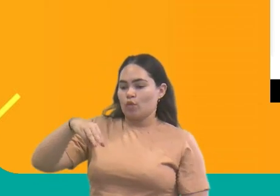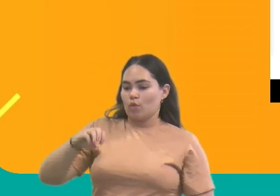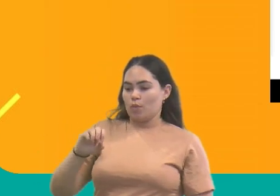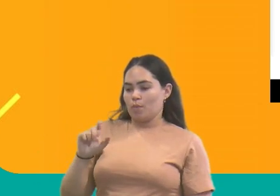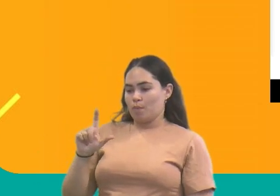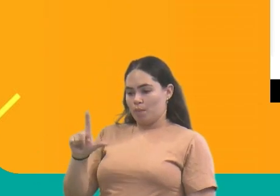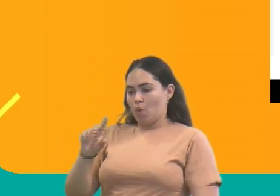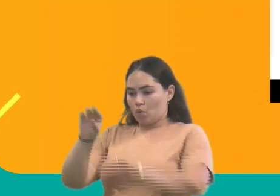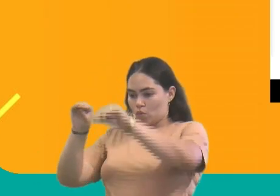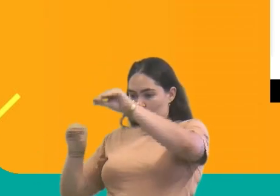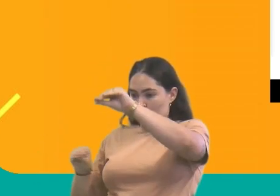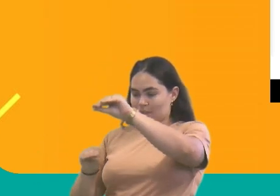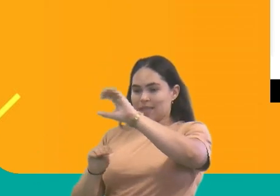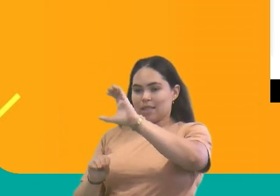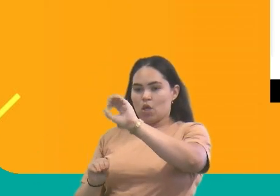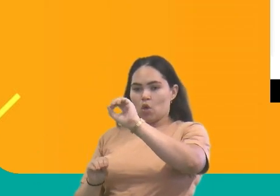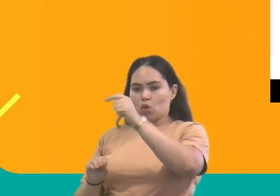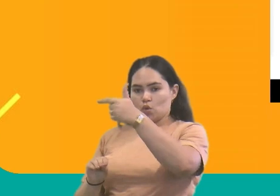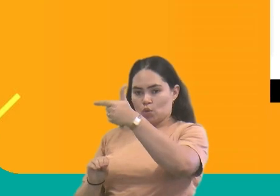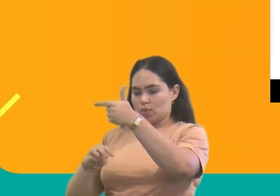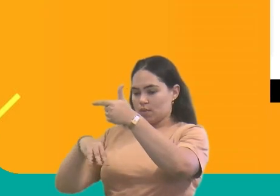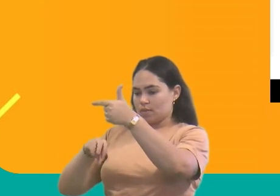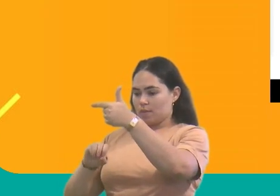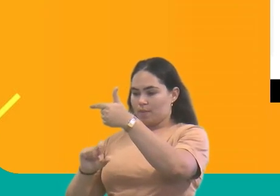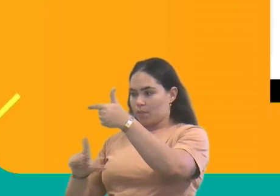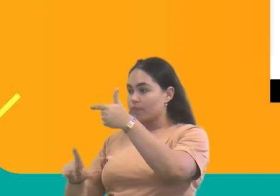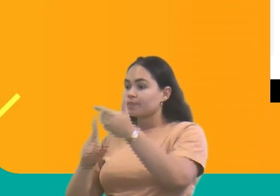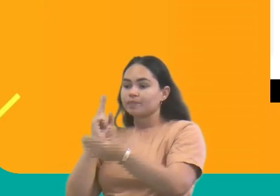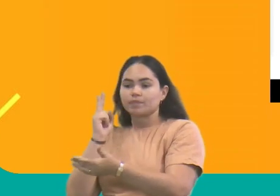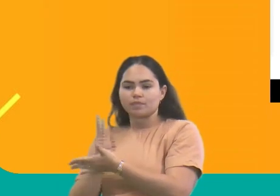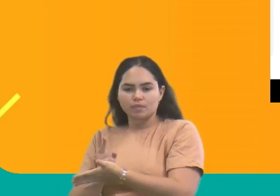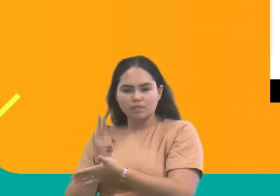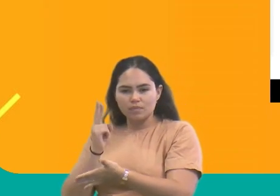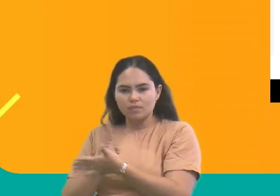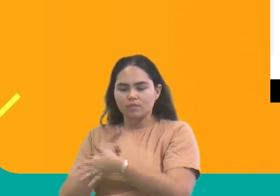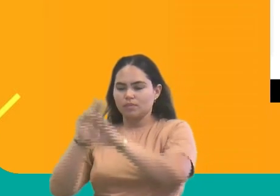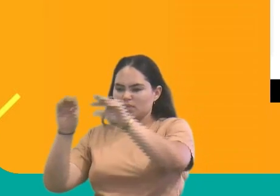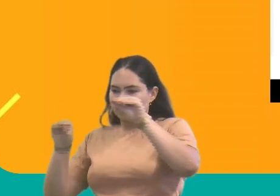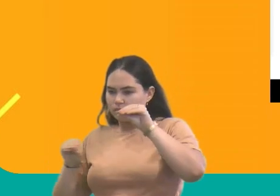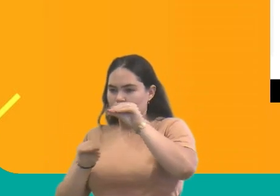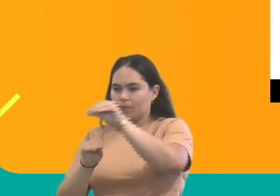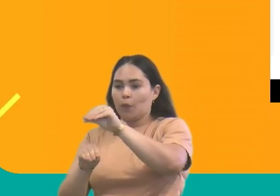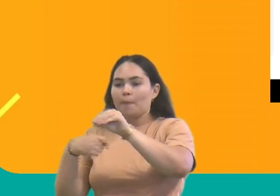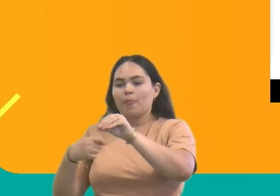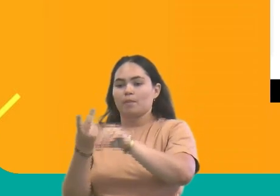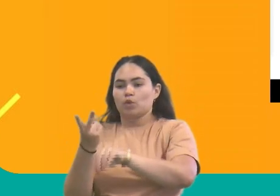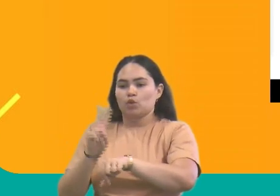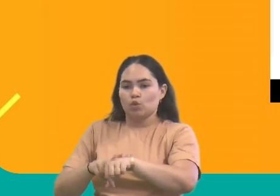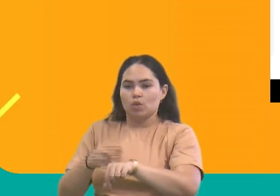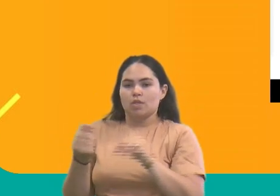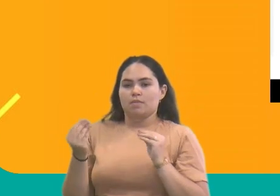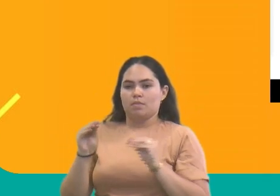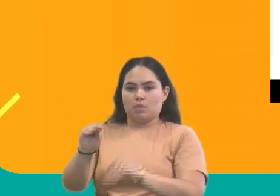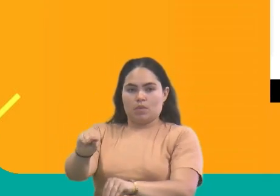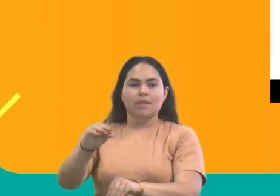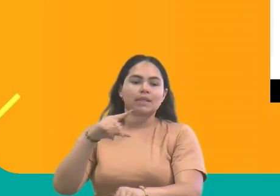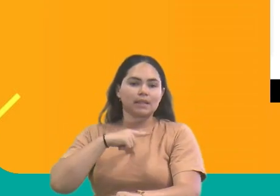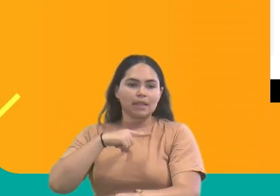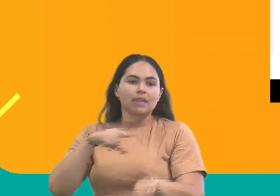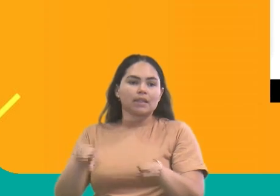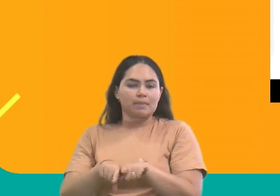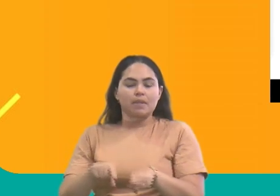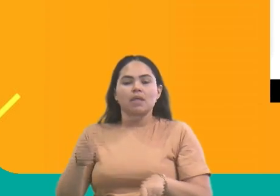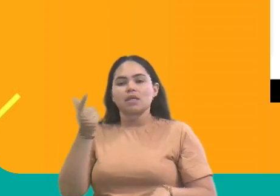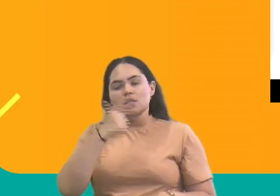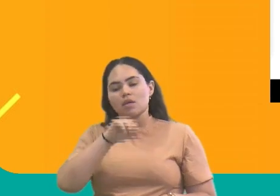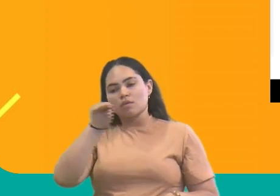debaixo do CO2. Sempre que você tiver uma reação química, você vai isolar quais são as duas substâncias que você vai trabalhar e abaixo